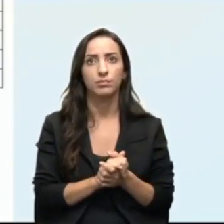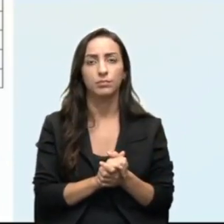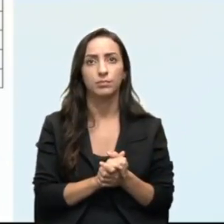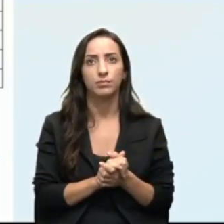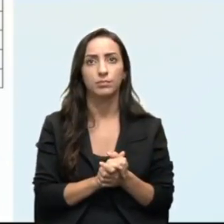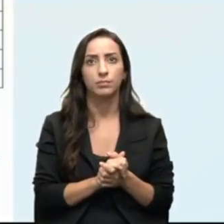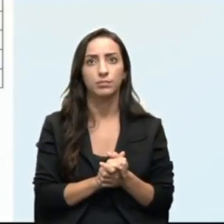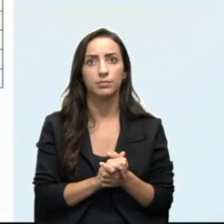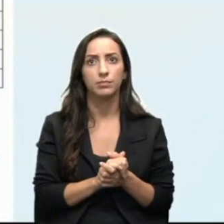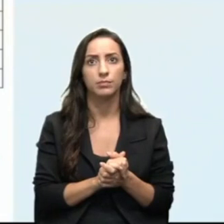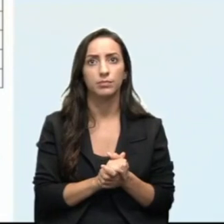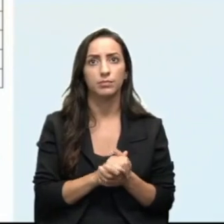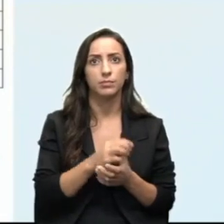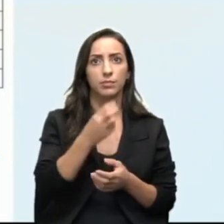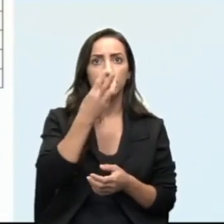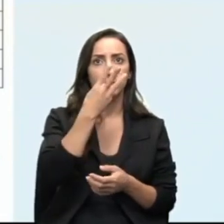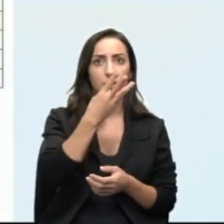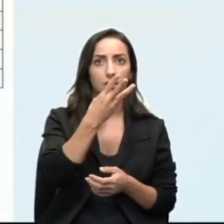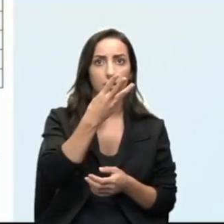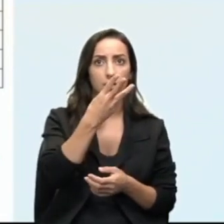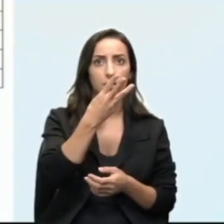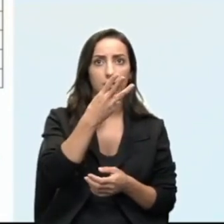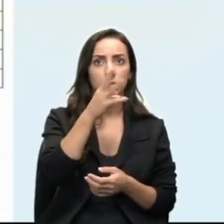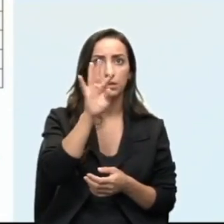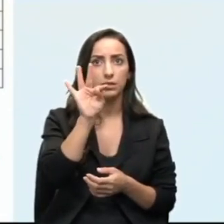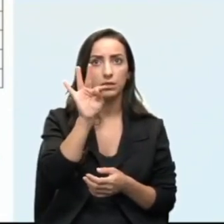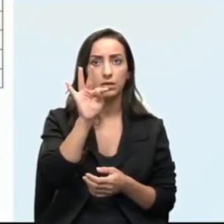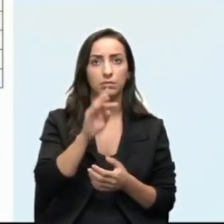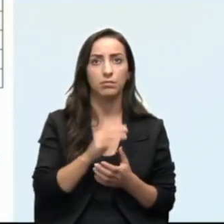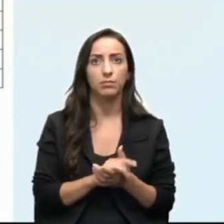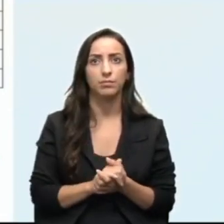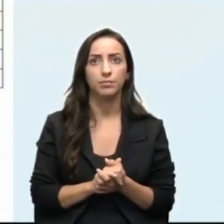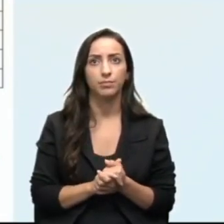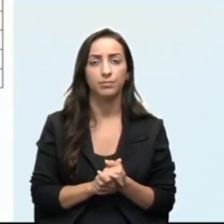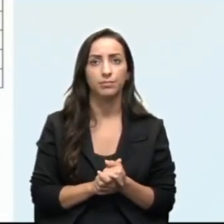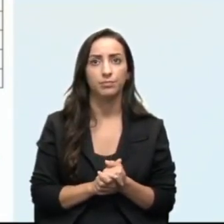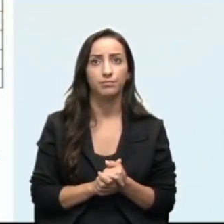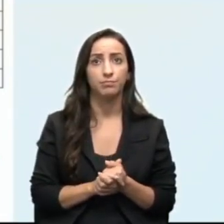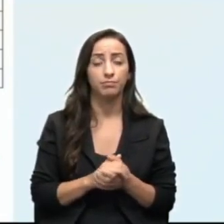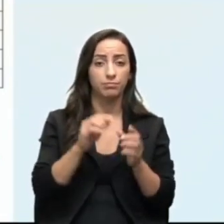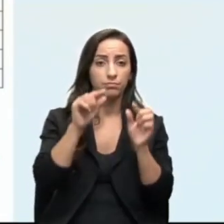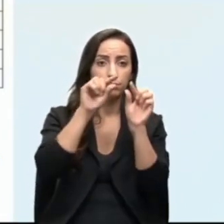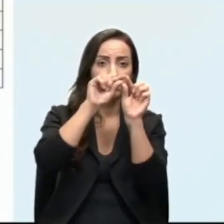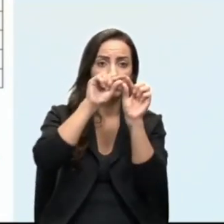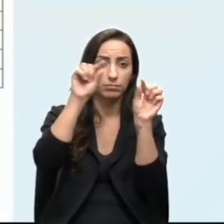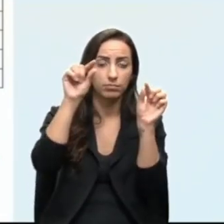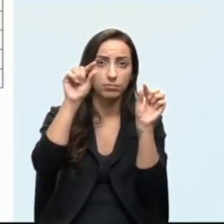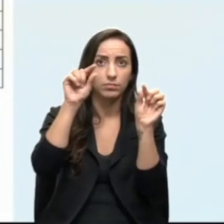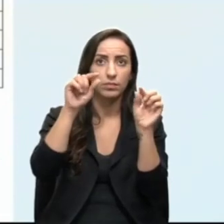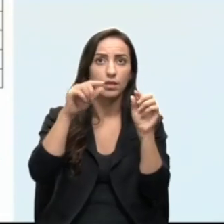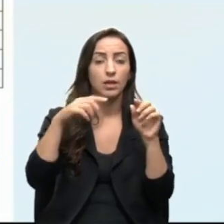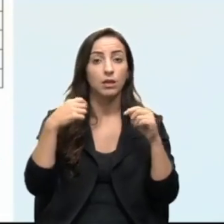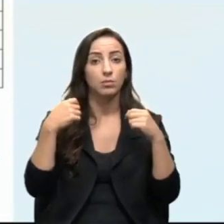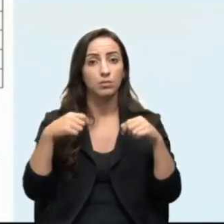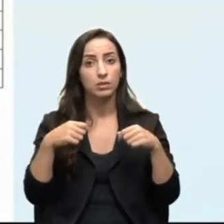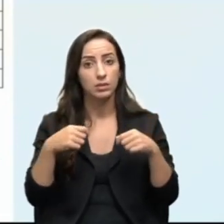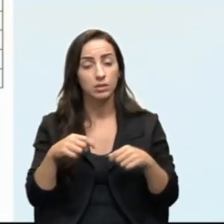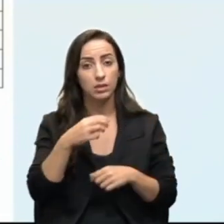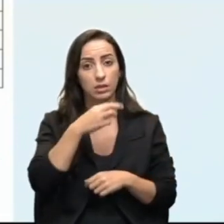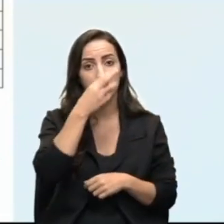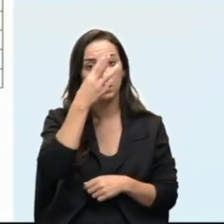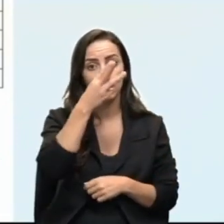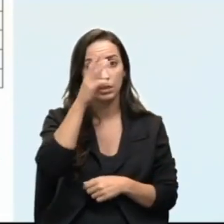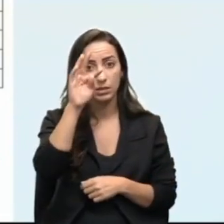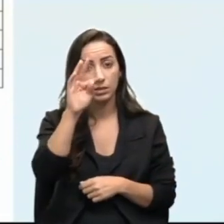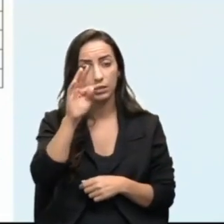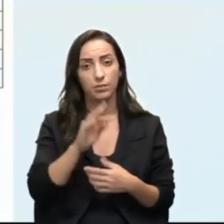esse valor de 3 fis de T. Então, esse diâmetro da dobra tem que valer 3 fis